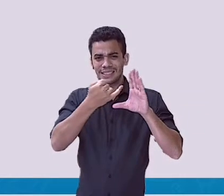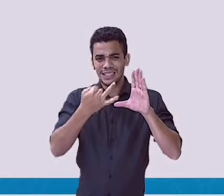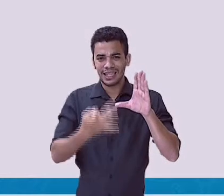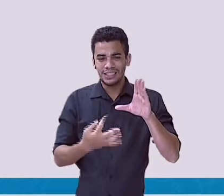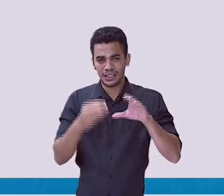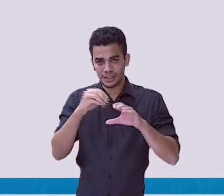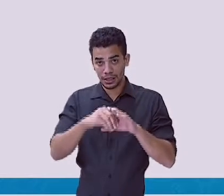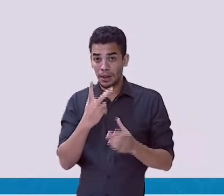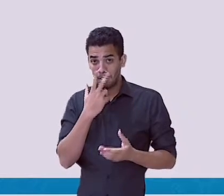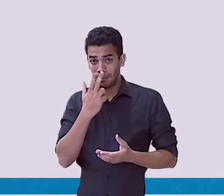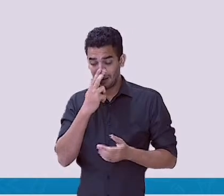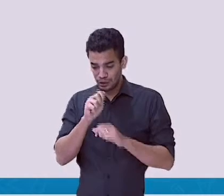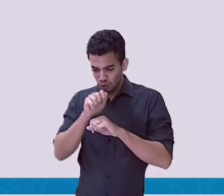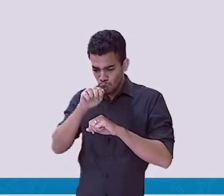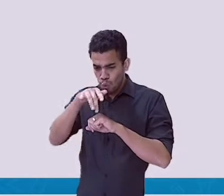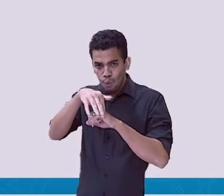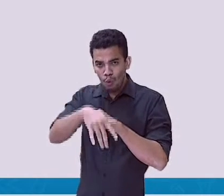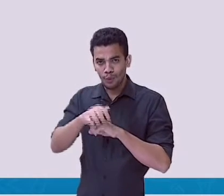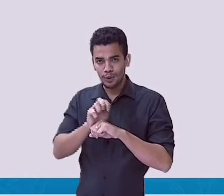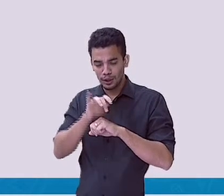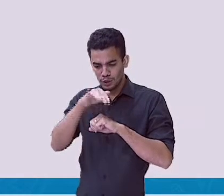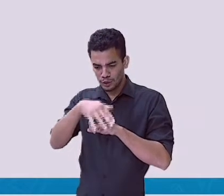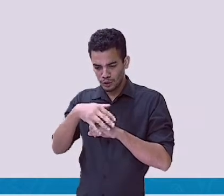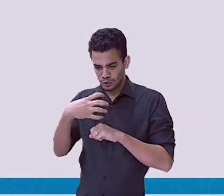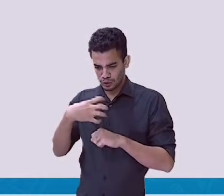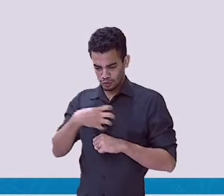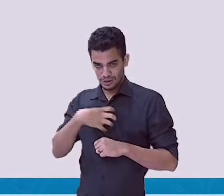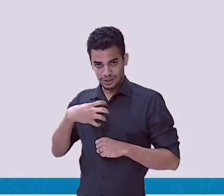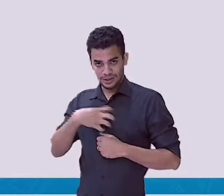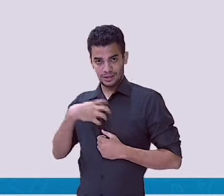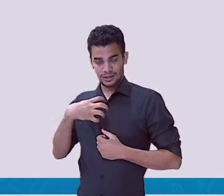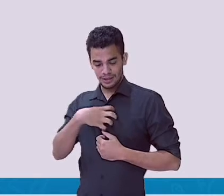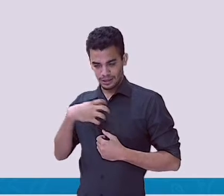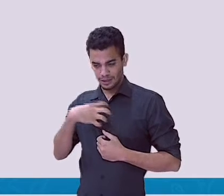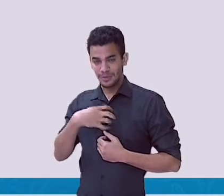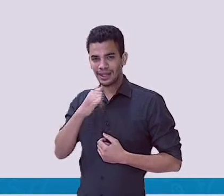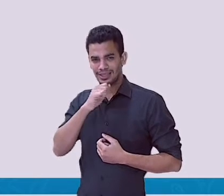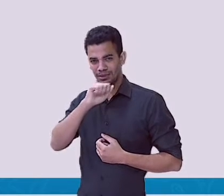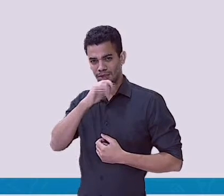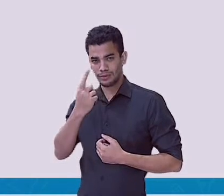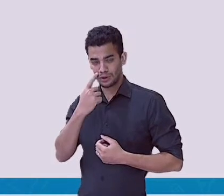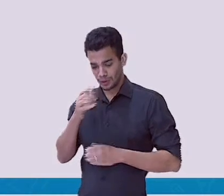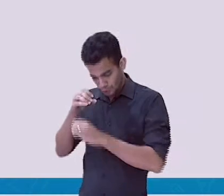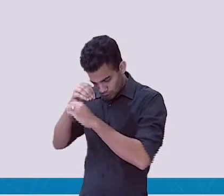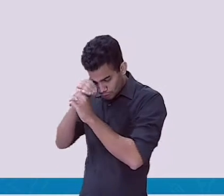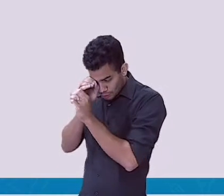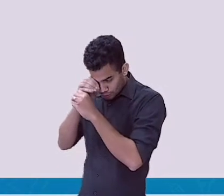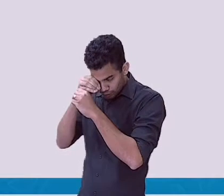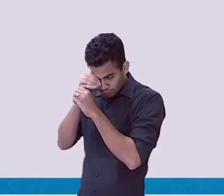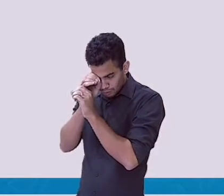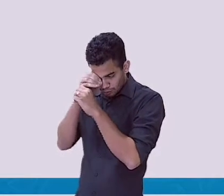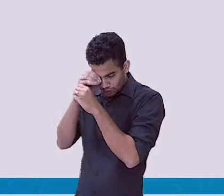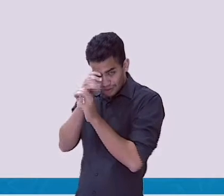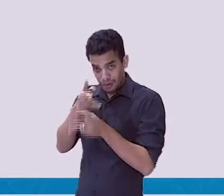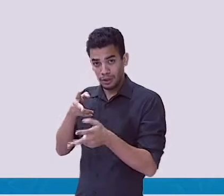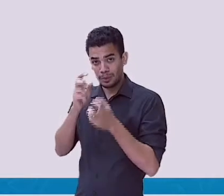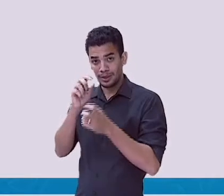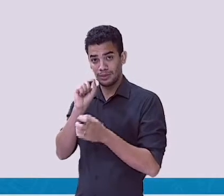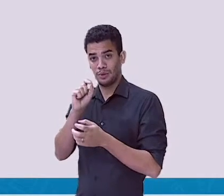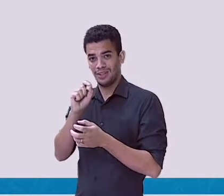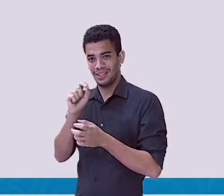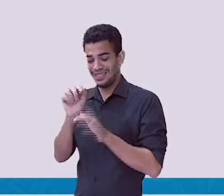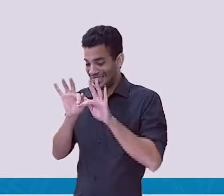simples e homogêneo, mas que quando a gente traz para o microscópio e observa, não é tão simples